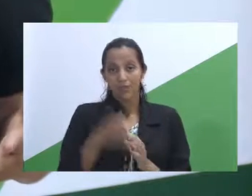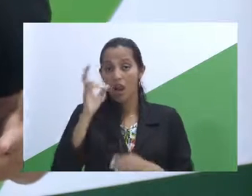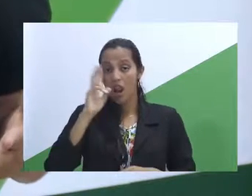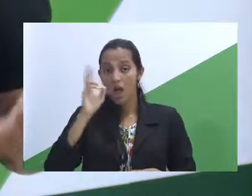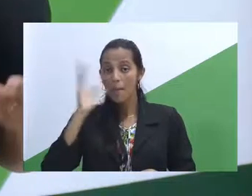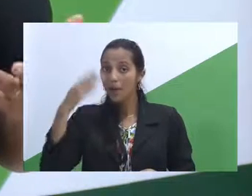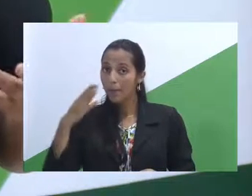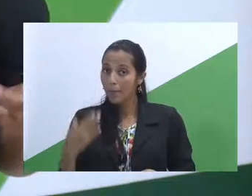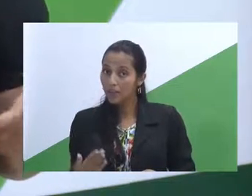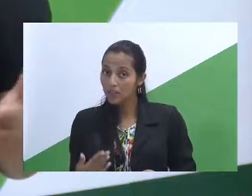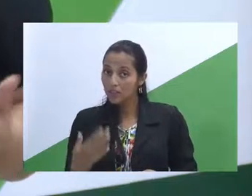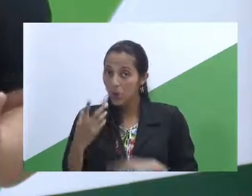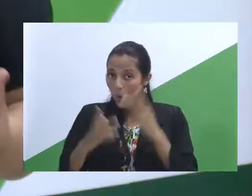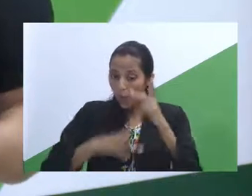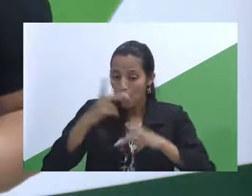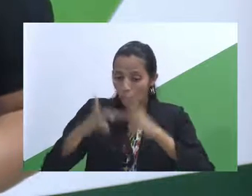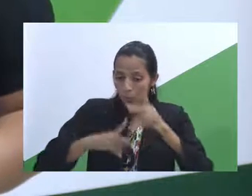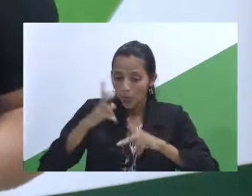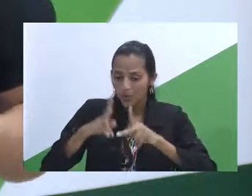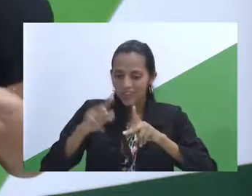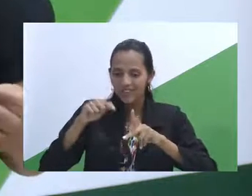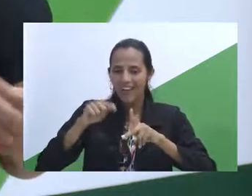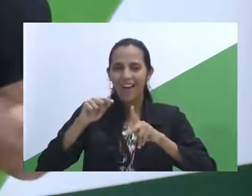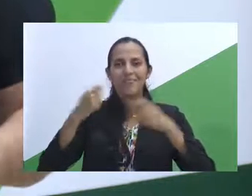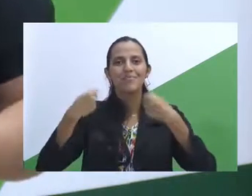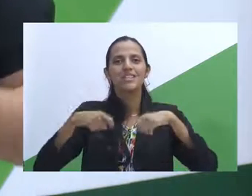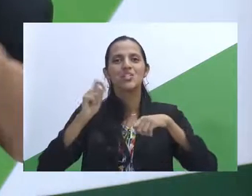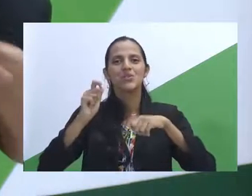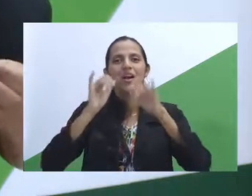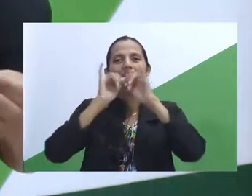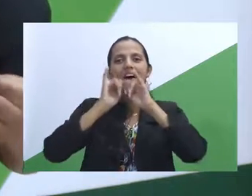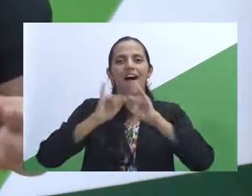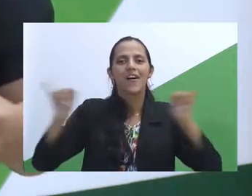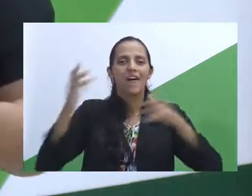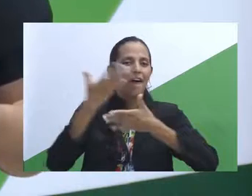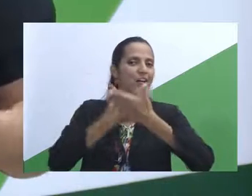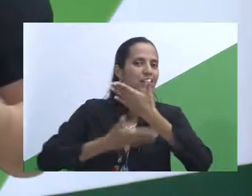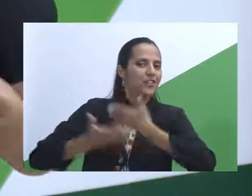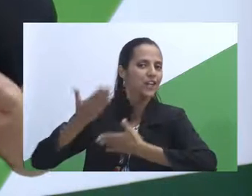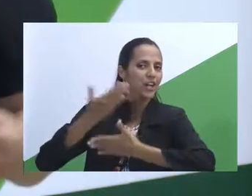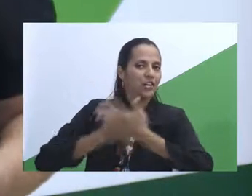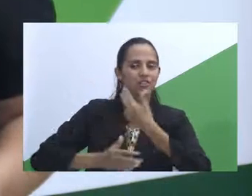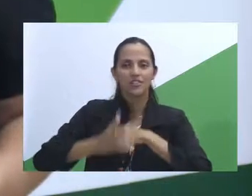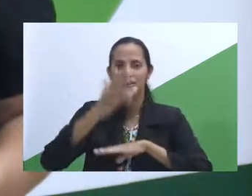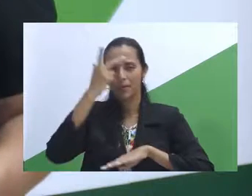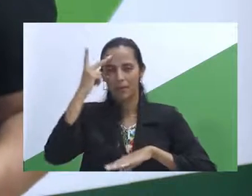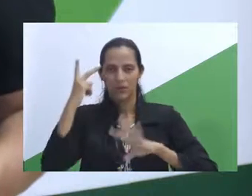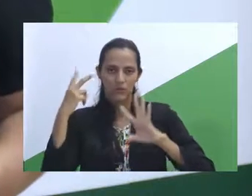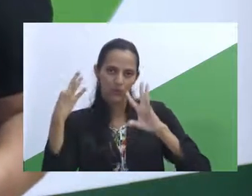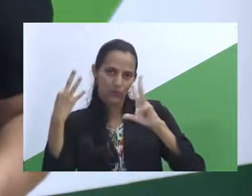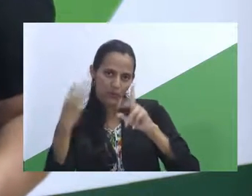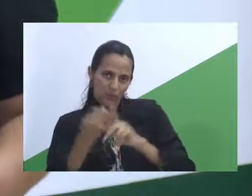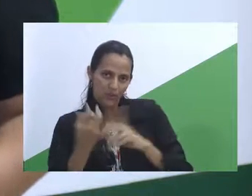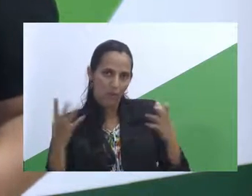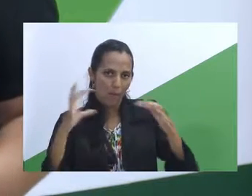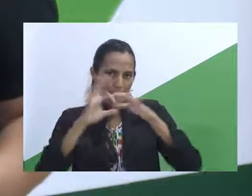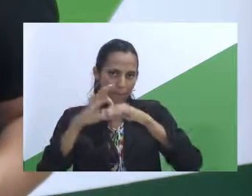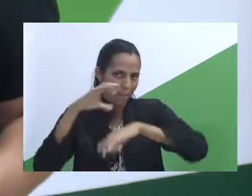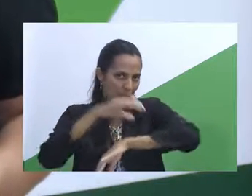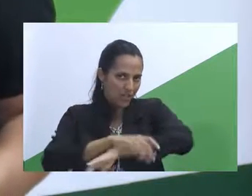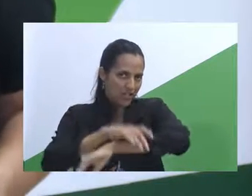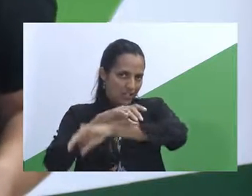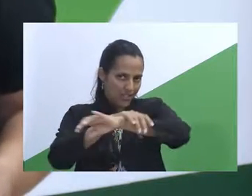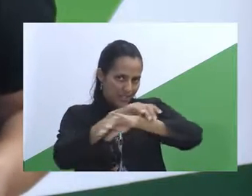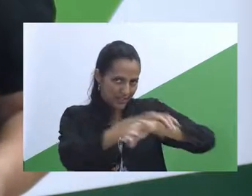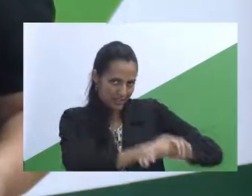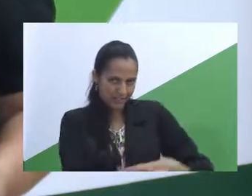o populismo, ele precisa, então, de certa forma, se articular, então, com todas, né, com todos esses movimentos sociais que vão começar, então, a existir